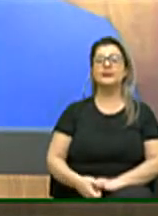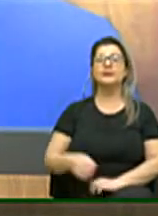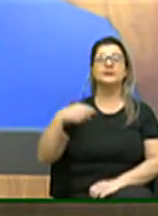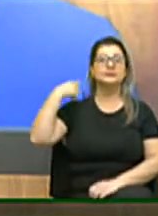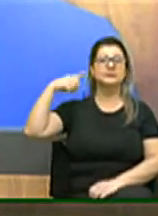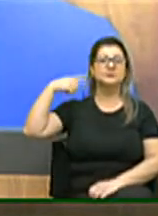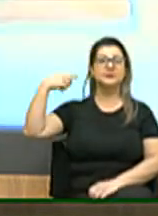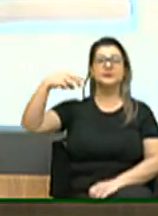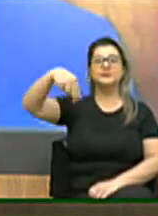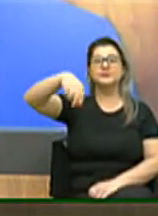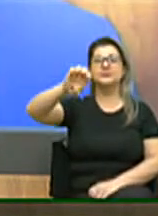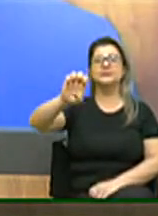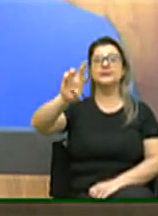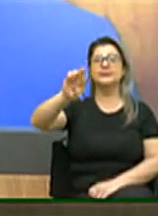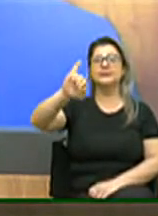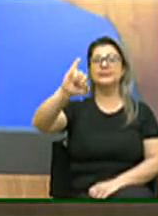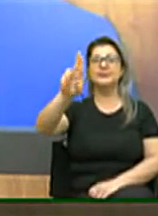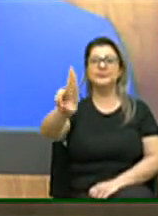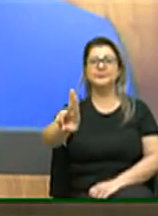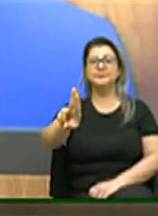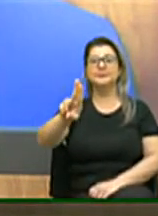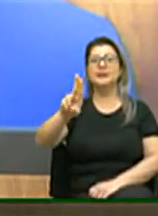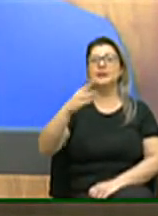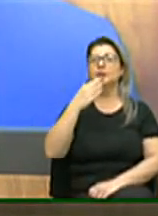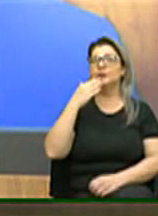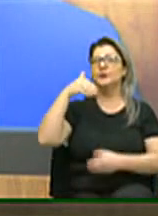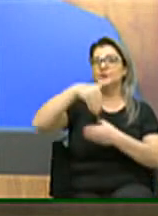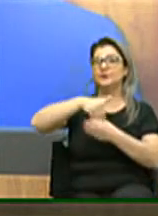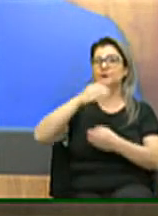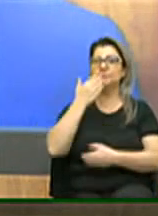Carteiro. Voto favorável, presidente.